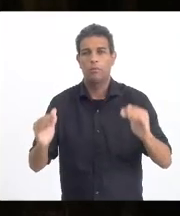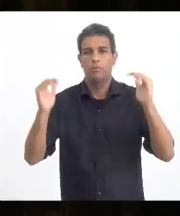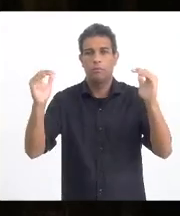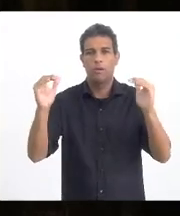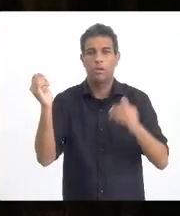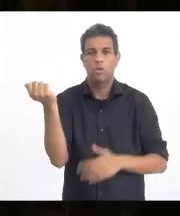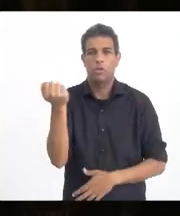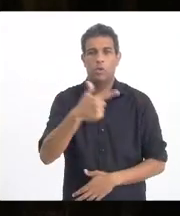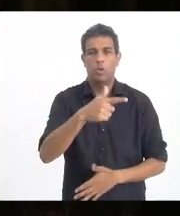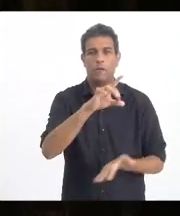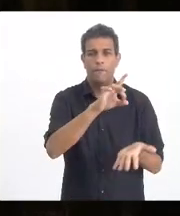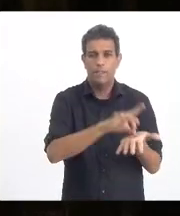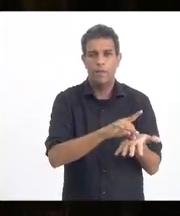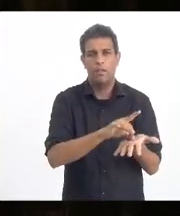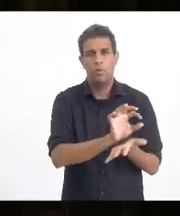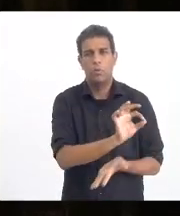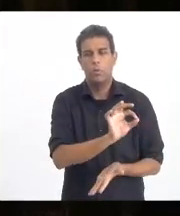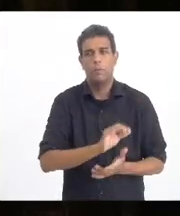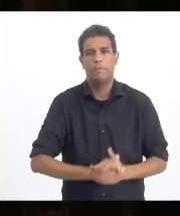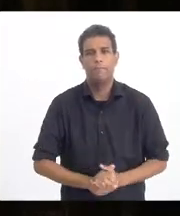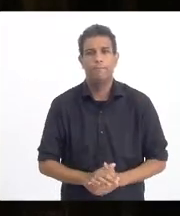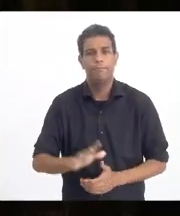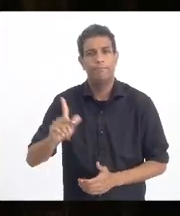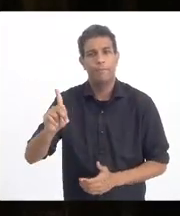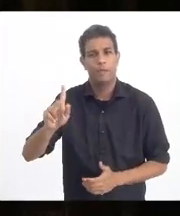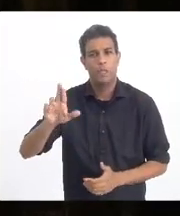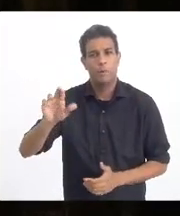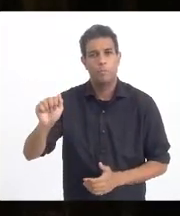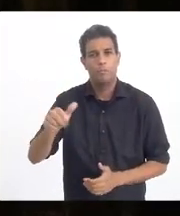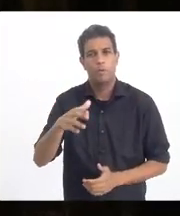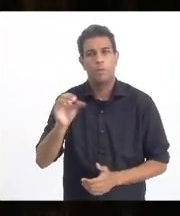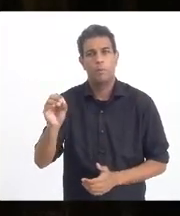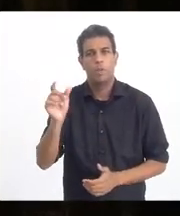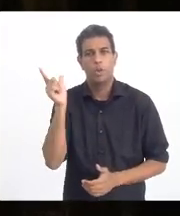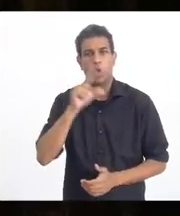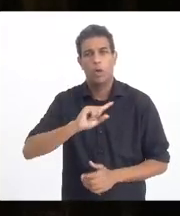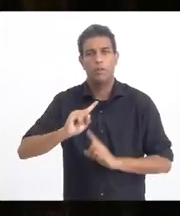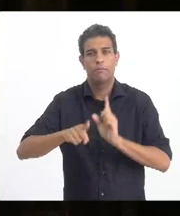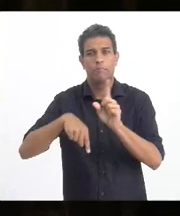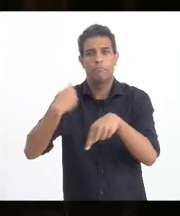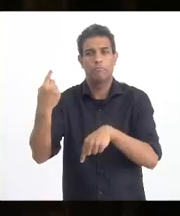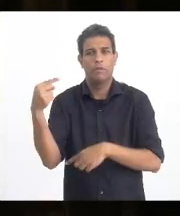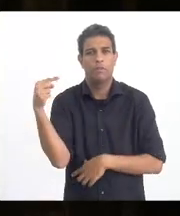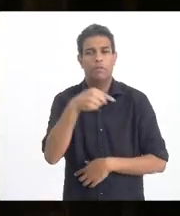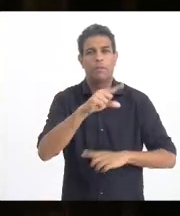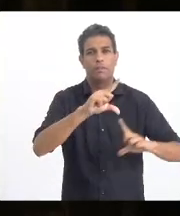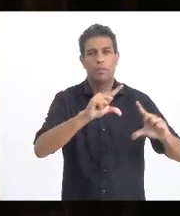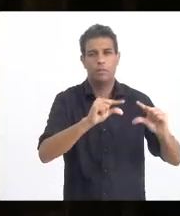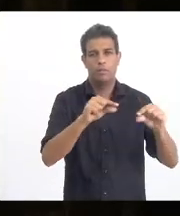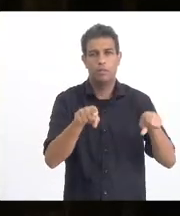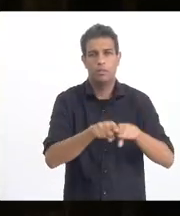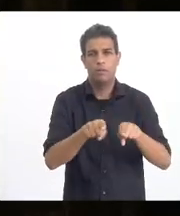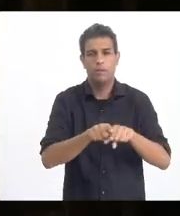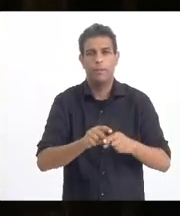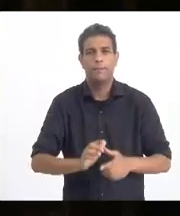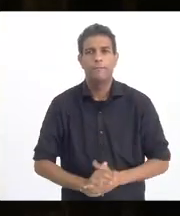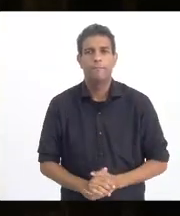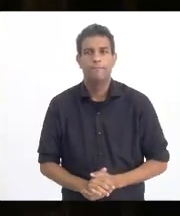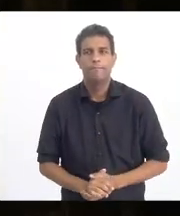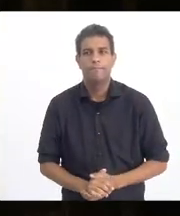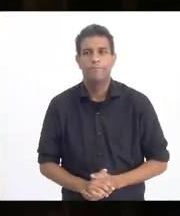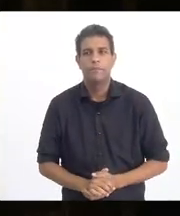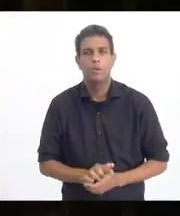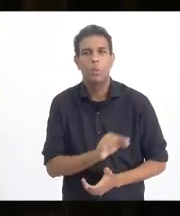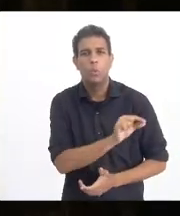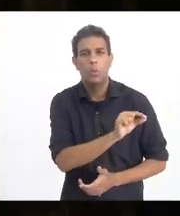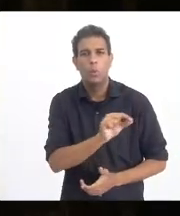oficial. E o praça que chegar a ser oficial, ele vai ter a Gretchen reduzida? Então, o